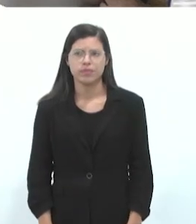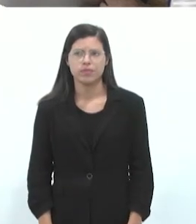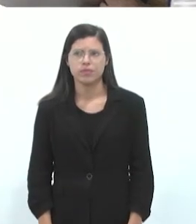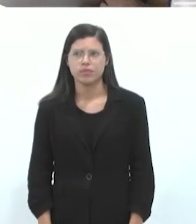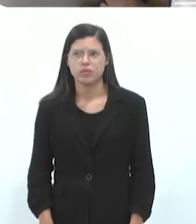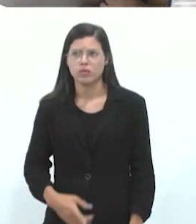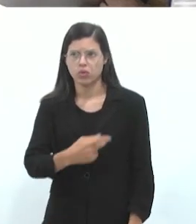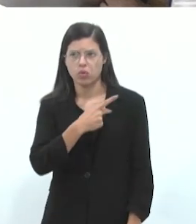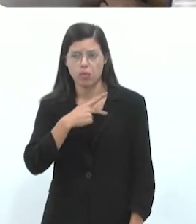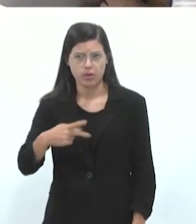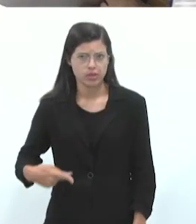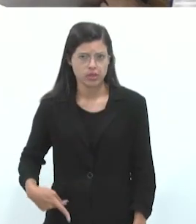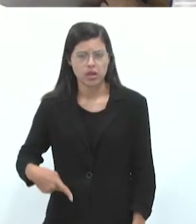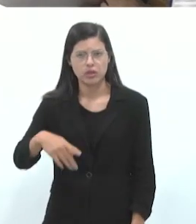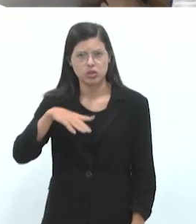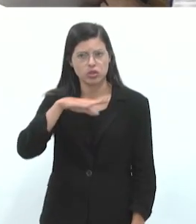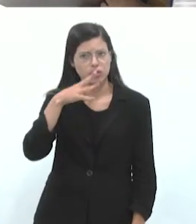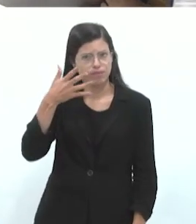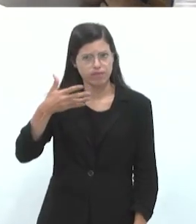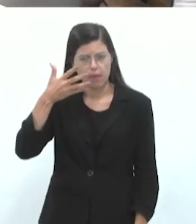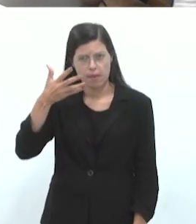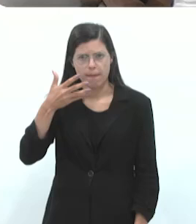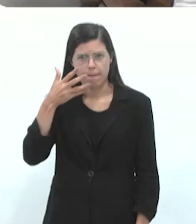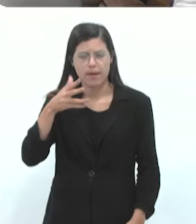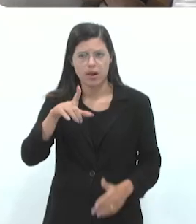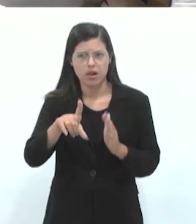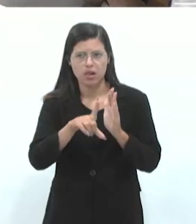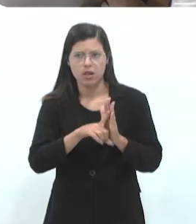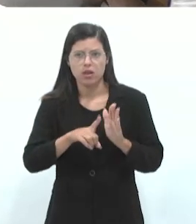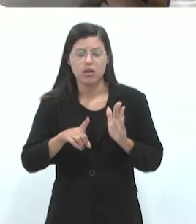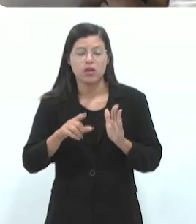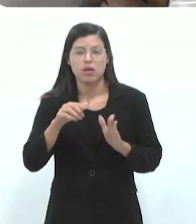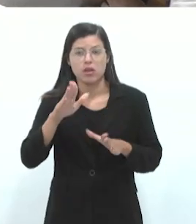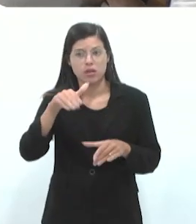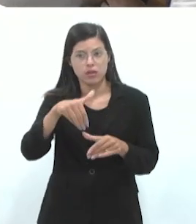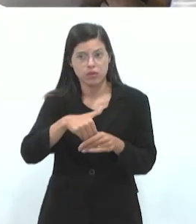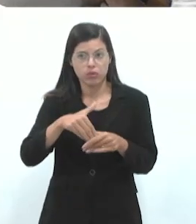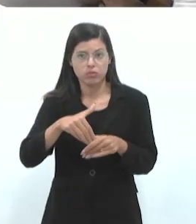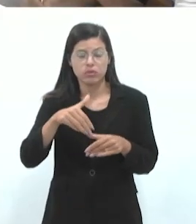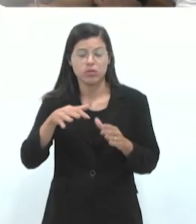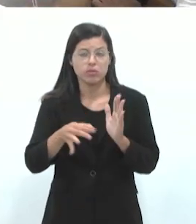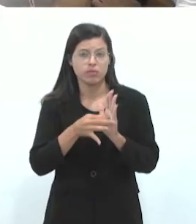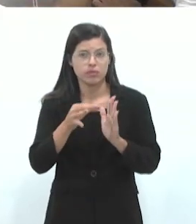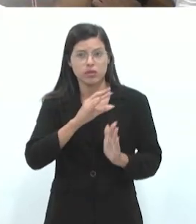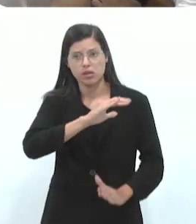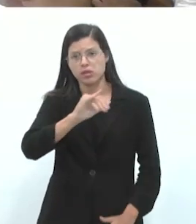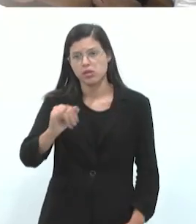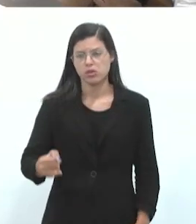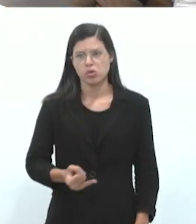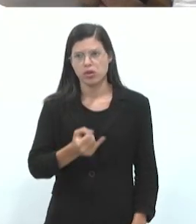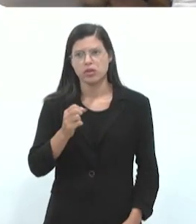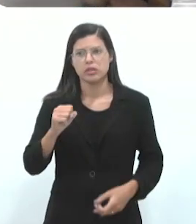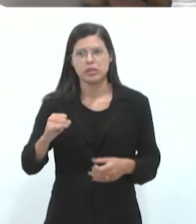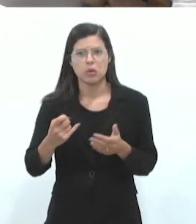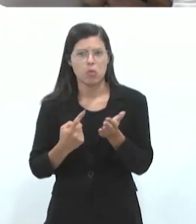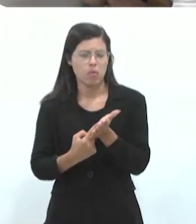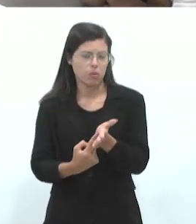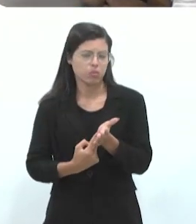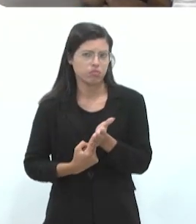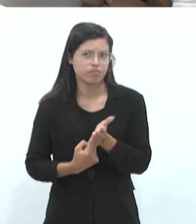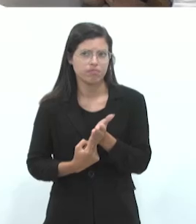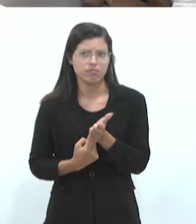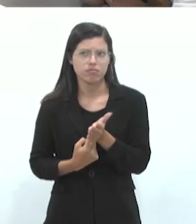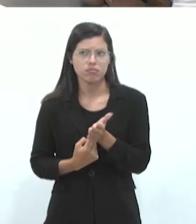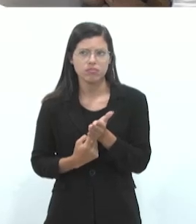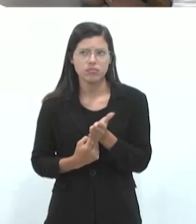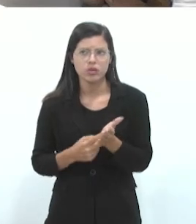presidente canta, ele está votando o parecer da CCJ. E aí cabe, se for um acordo ou coisa parecida,